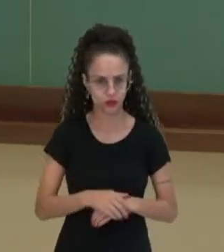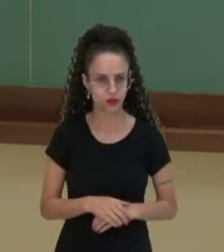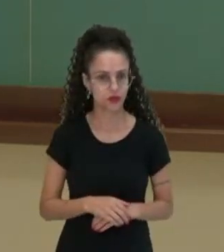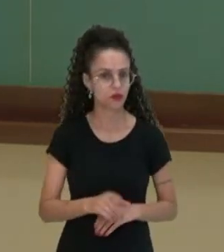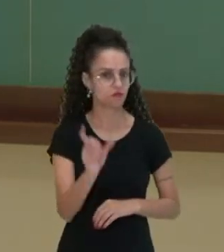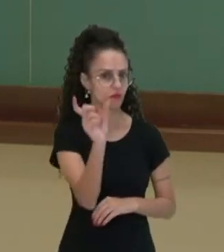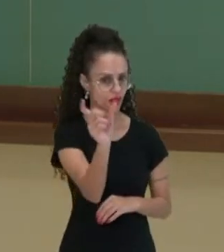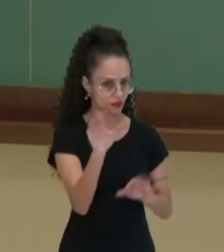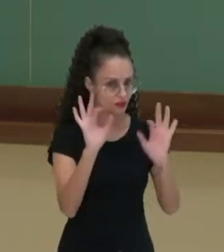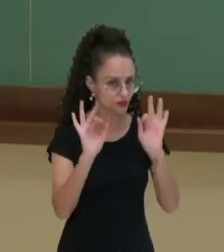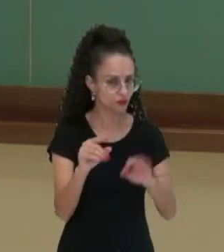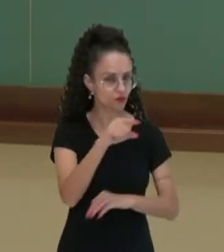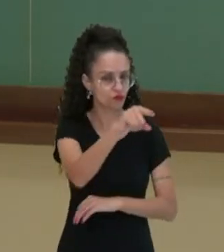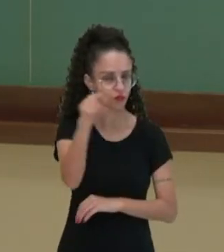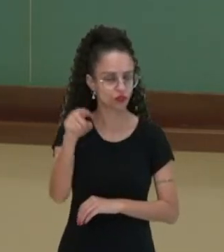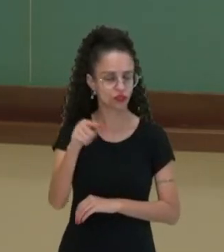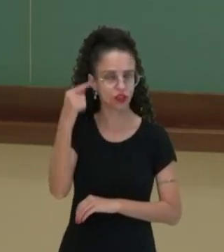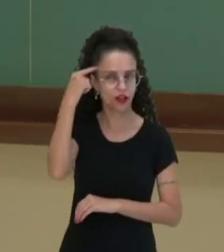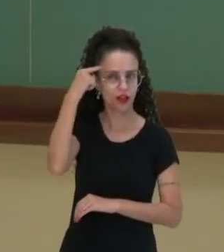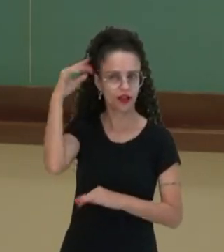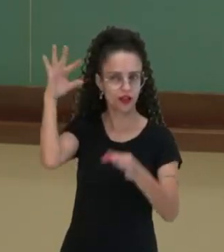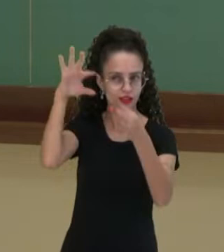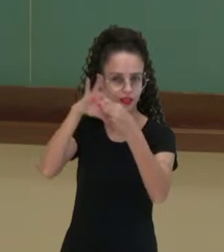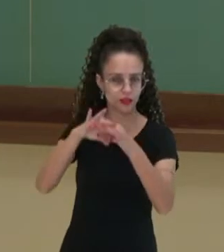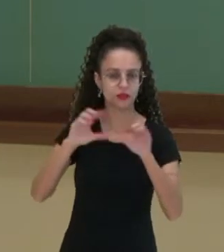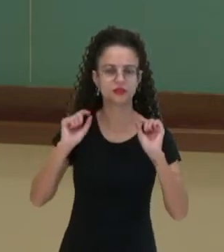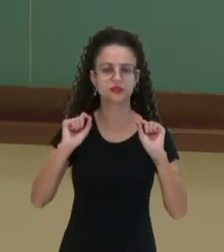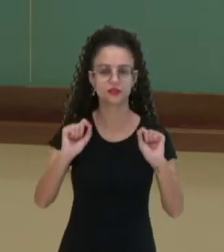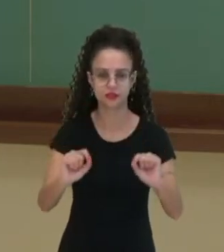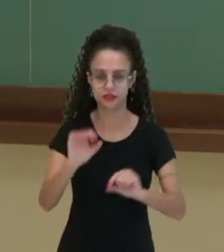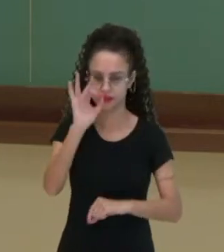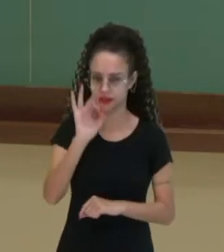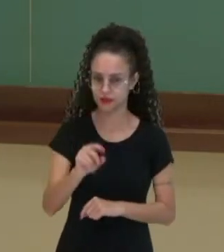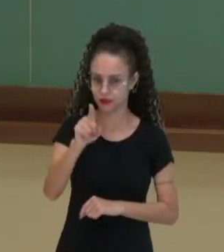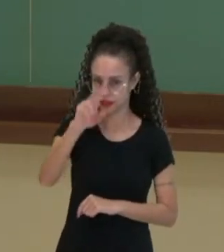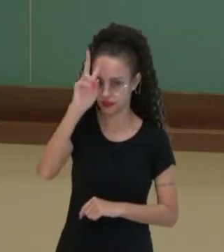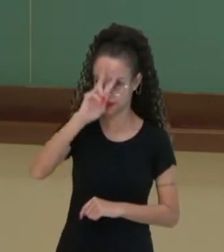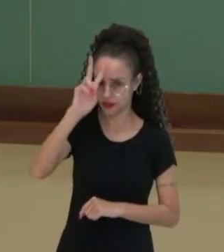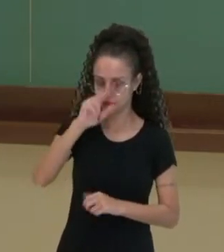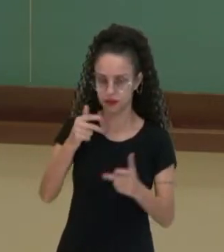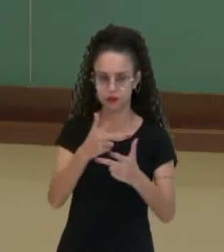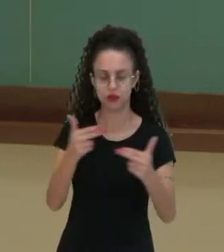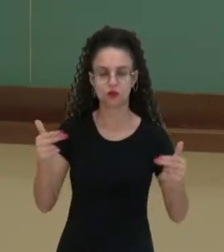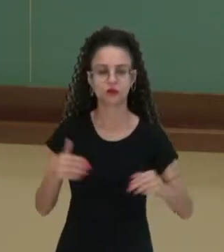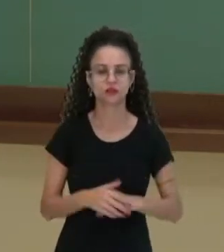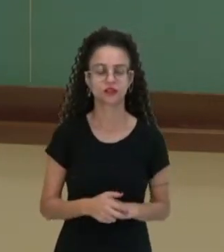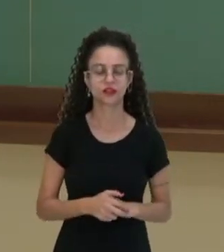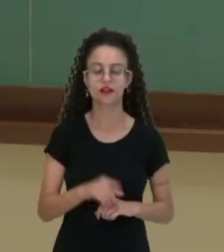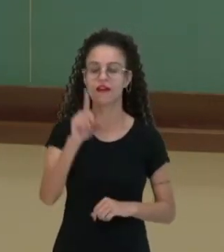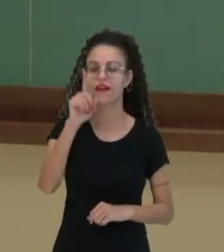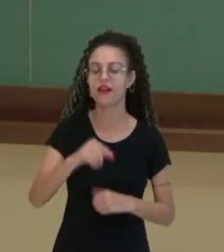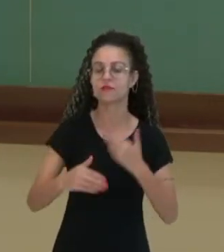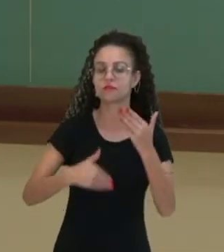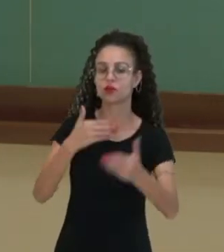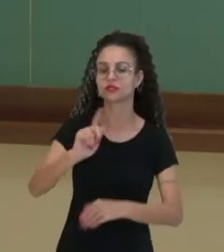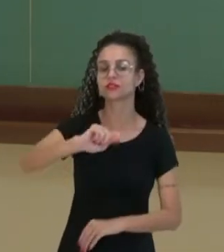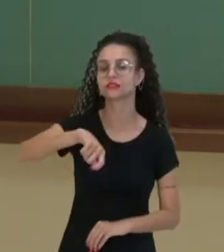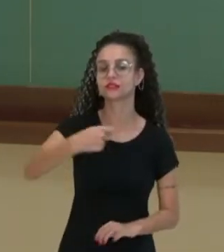agora que eu tenho certeza que já vai vir aquela luz na tua mente, você vai se recordar de muita coisa. Pelo processo chamado